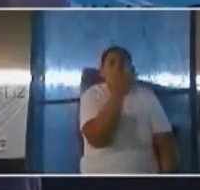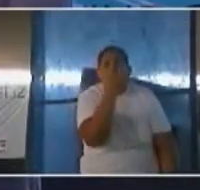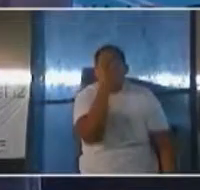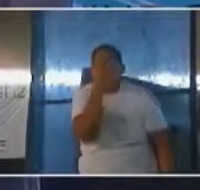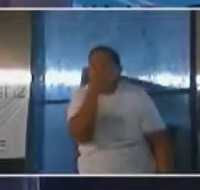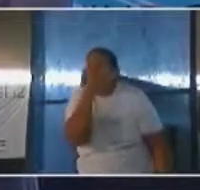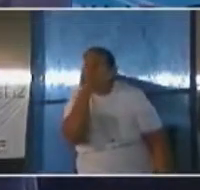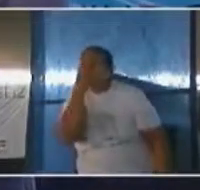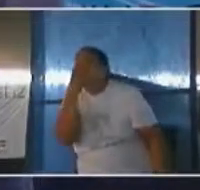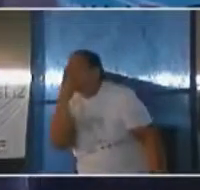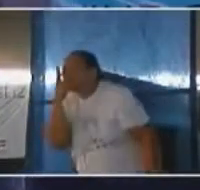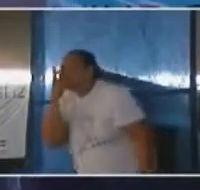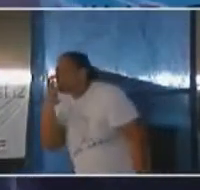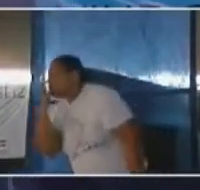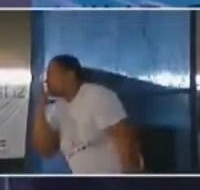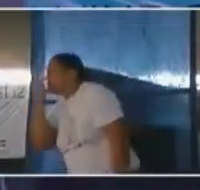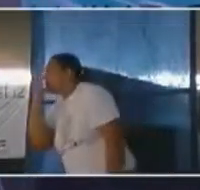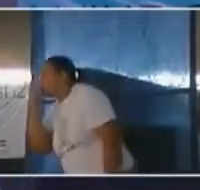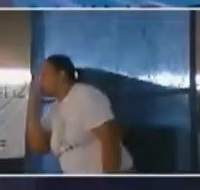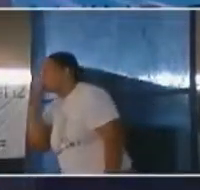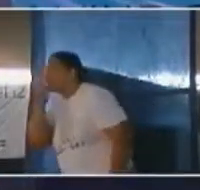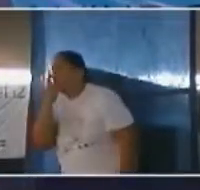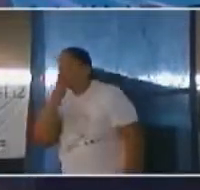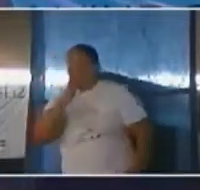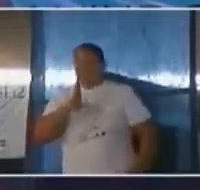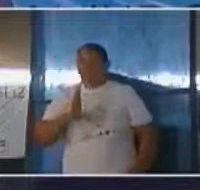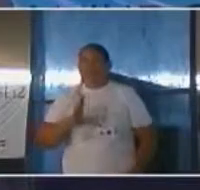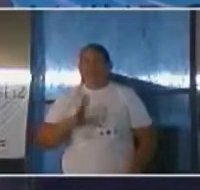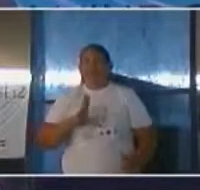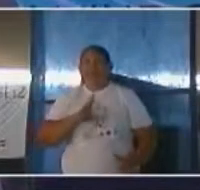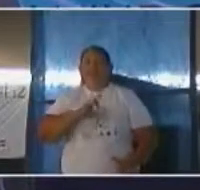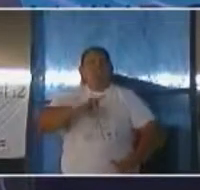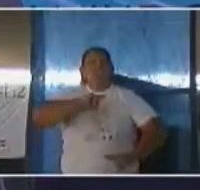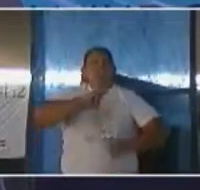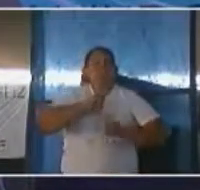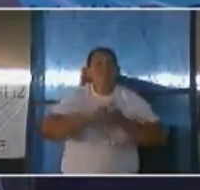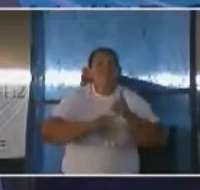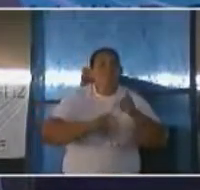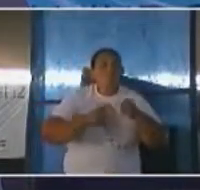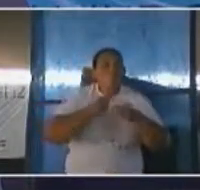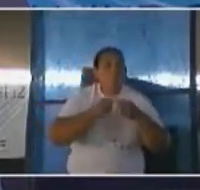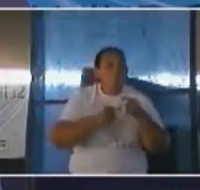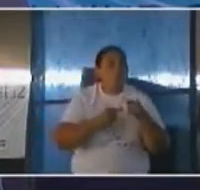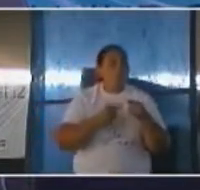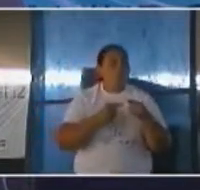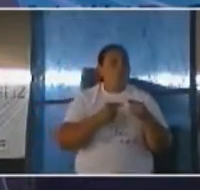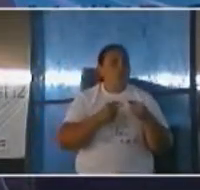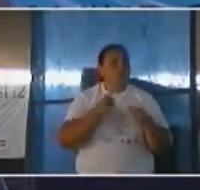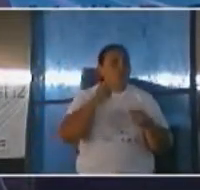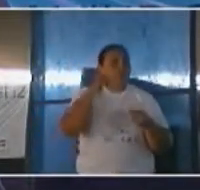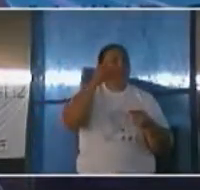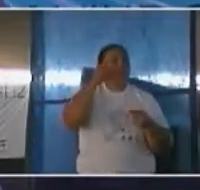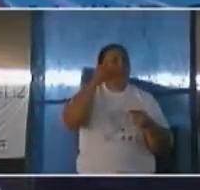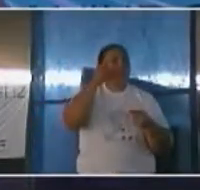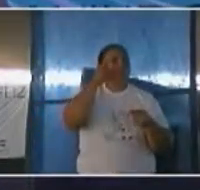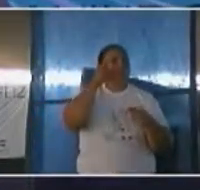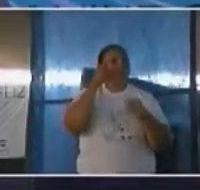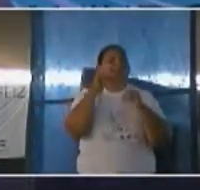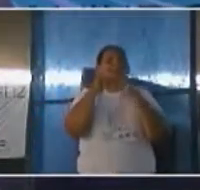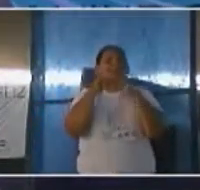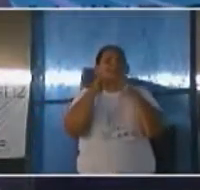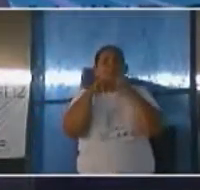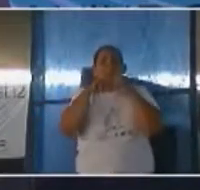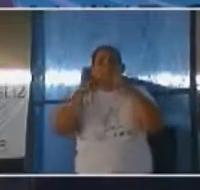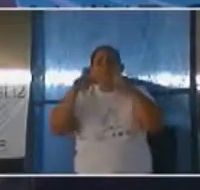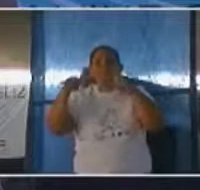E afirmava que justamente aquele Deus desconhecido que as pessoas costumavam adorar, mas que não